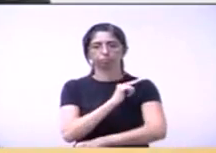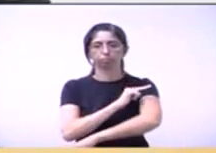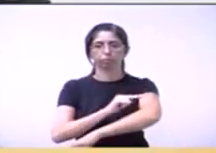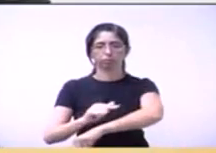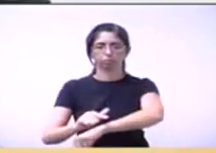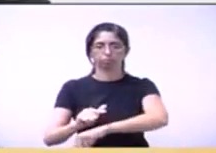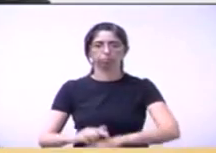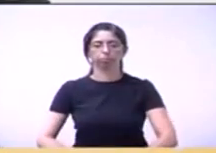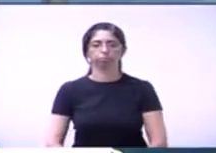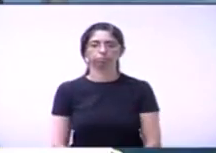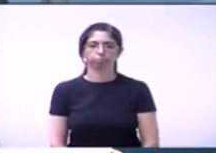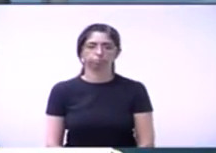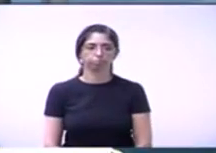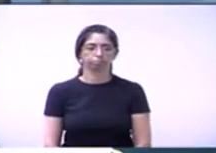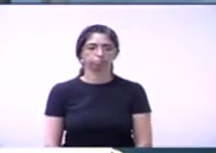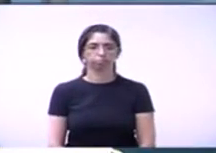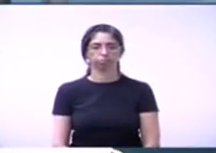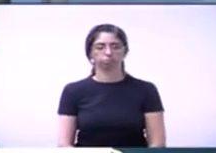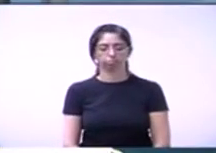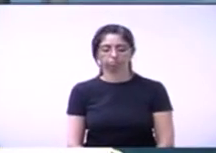Pode Presidente. Falar, vereadora.